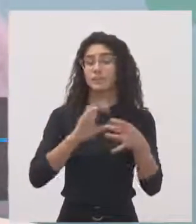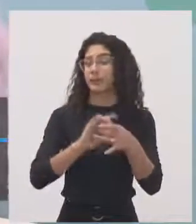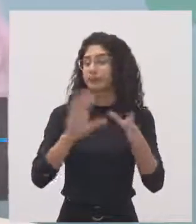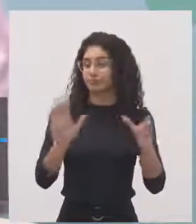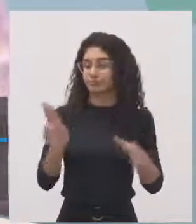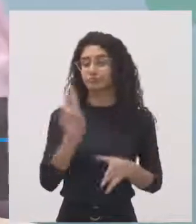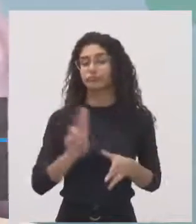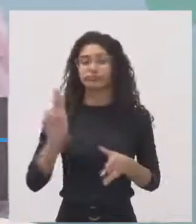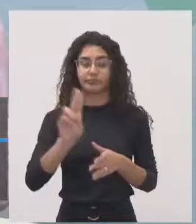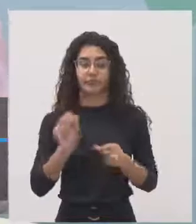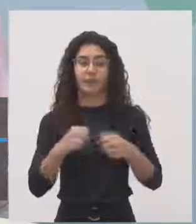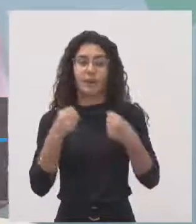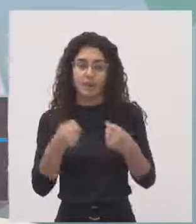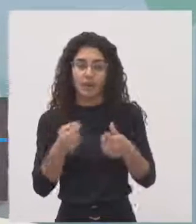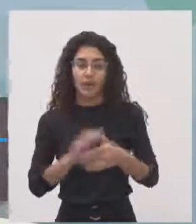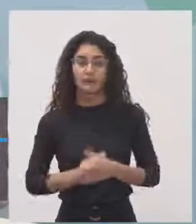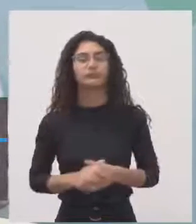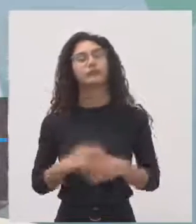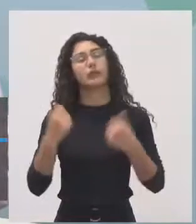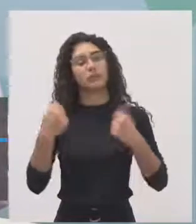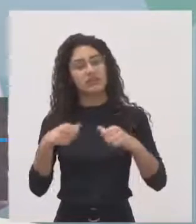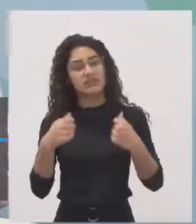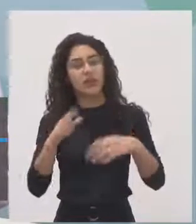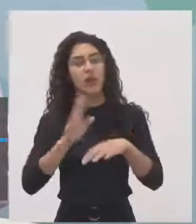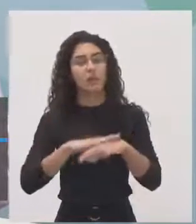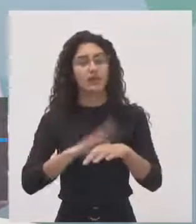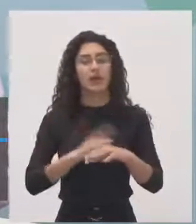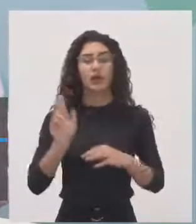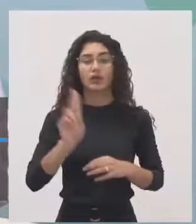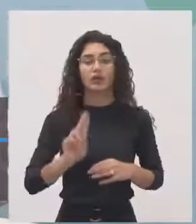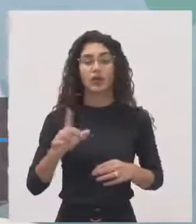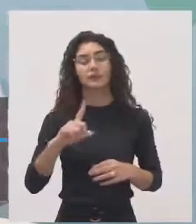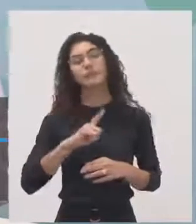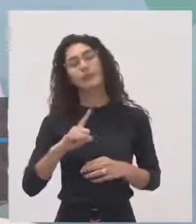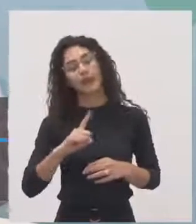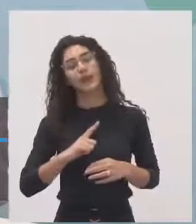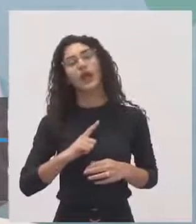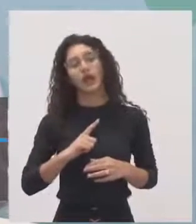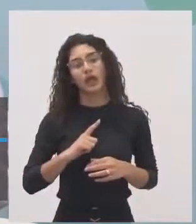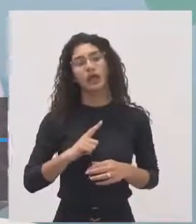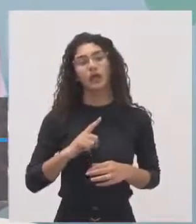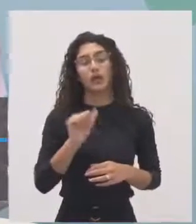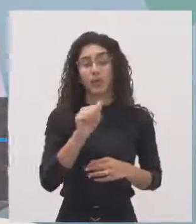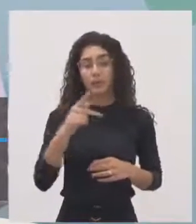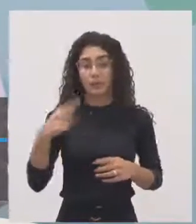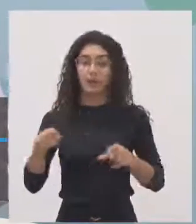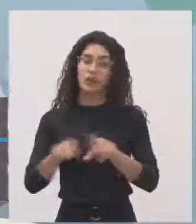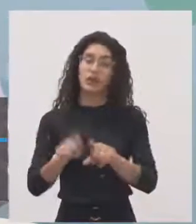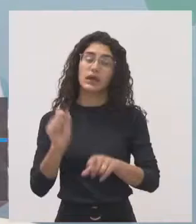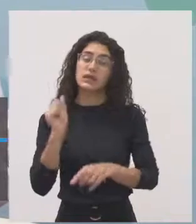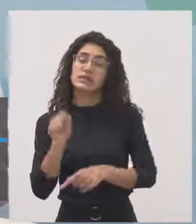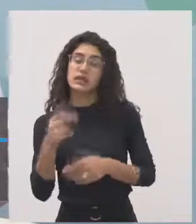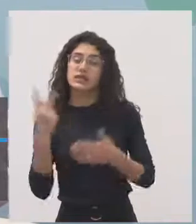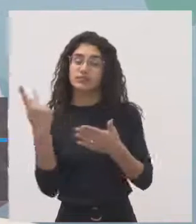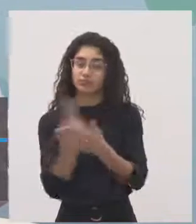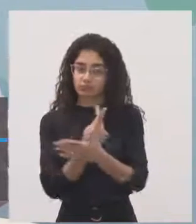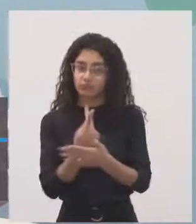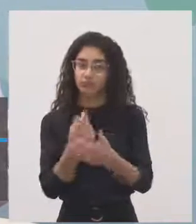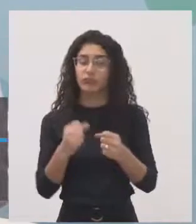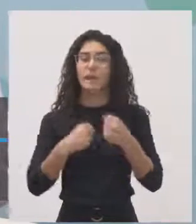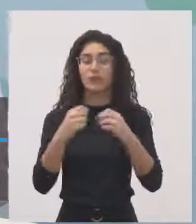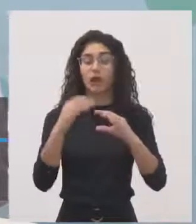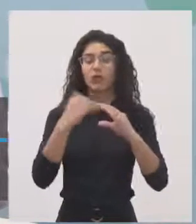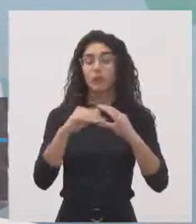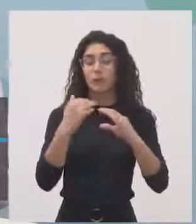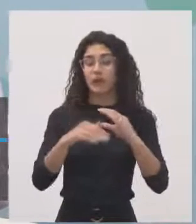está precisando desse recurso, né? A gente tem esse canal aí, o NIT. Se não funcionar, se vocês não tiverem retorno, vocês podem mandar lá